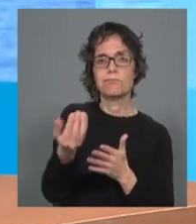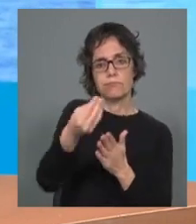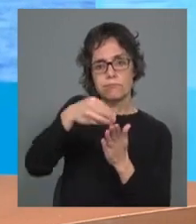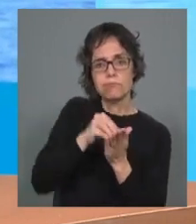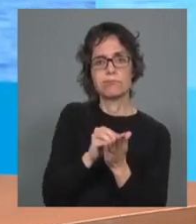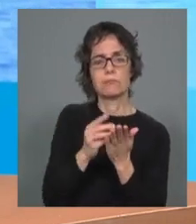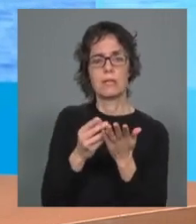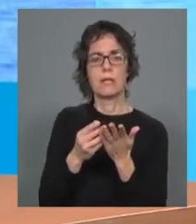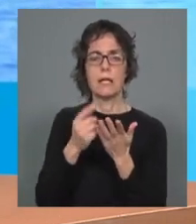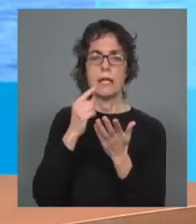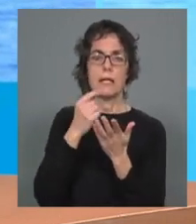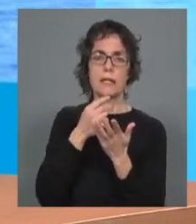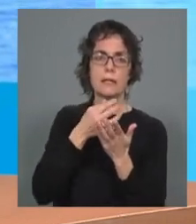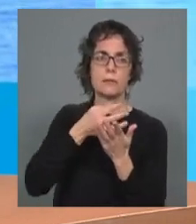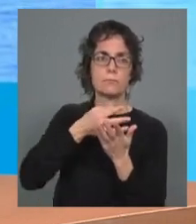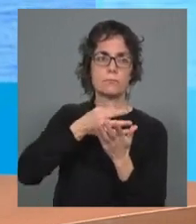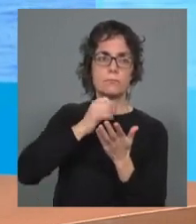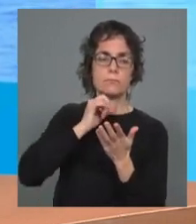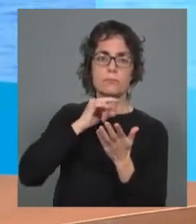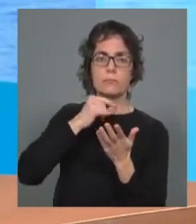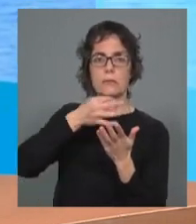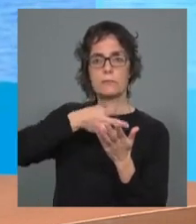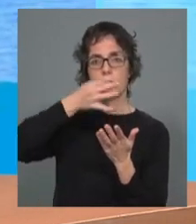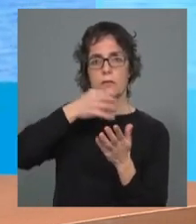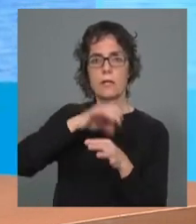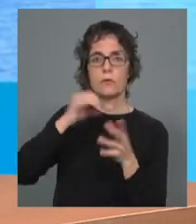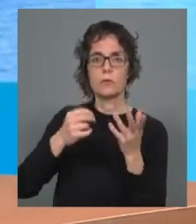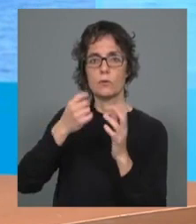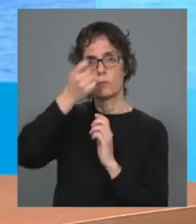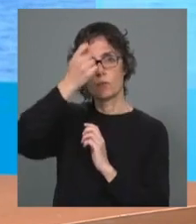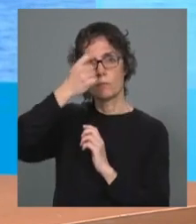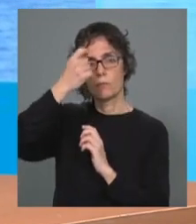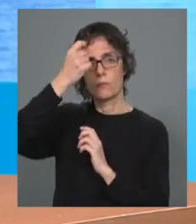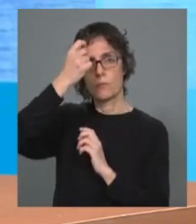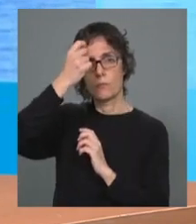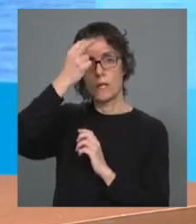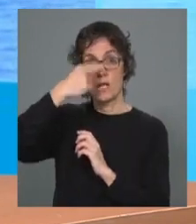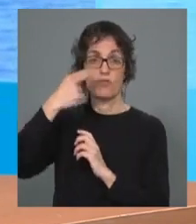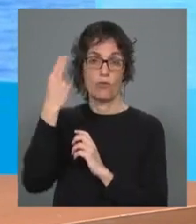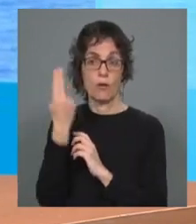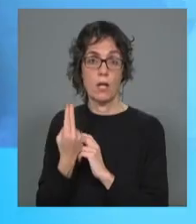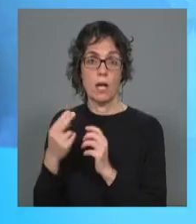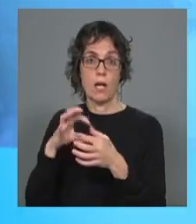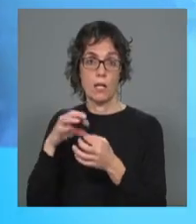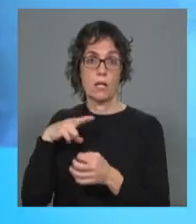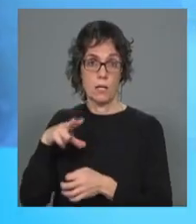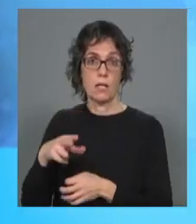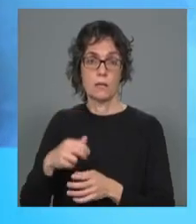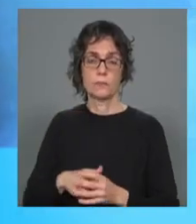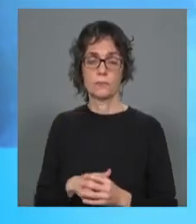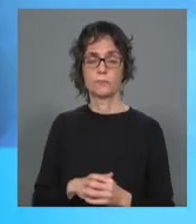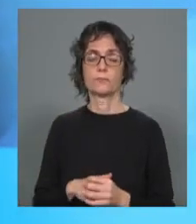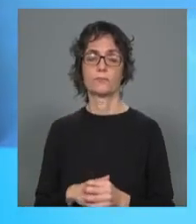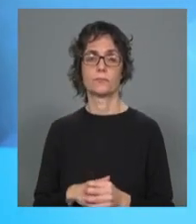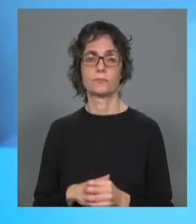uma mensagem, sobretudo catequética, mas obviamente da própria história da arte em Portugal. Até que ponto é que este